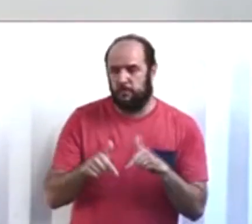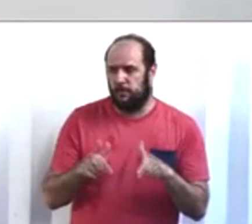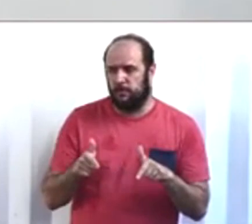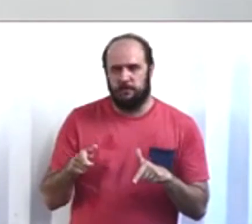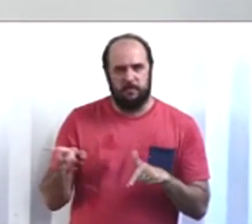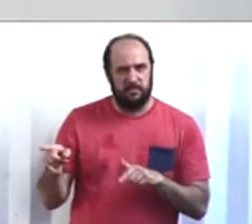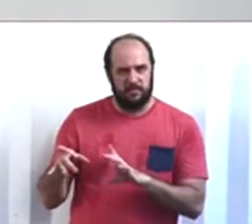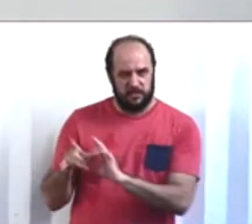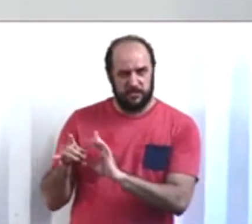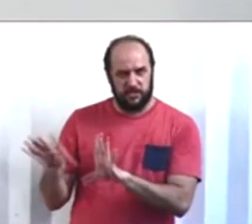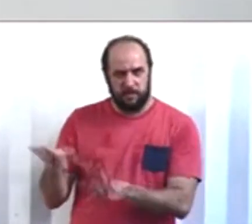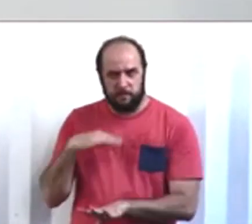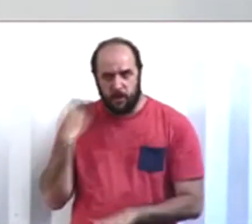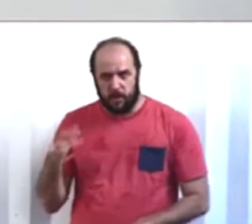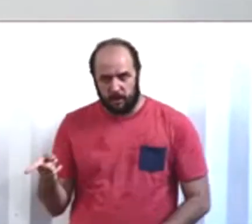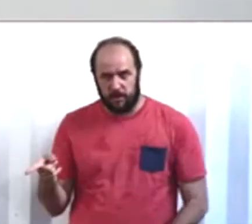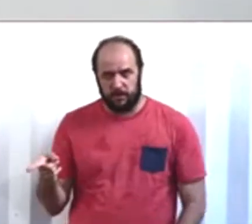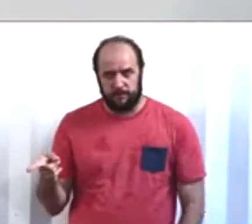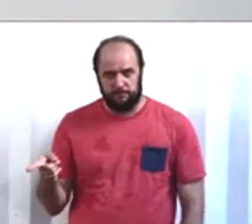ela morrer?